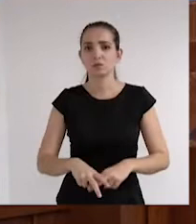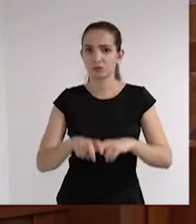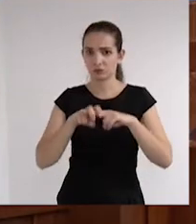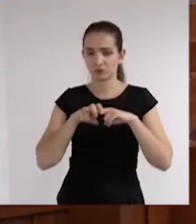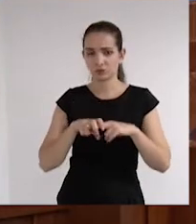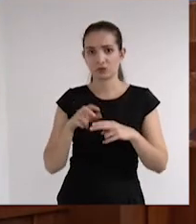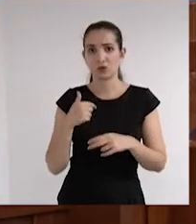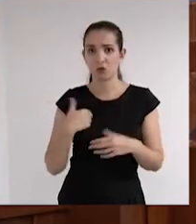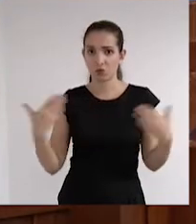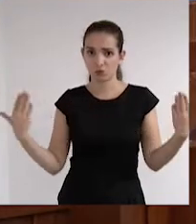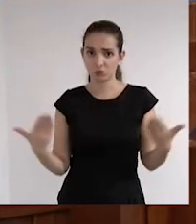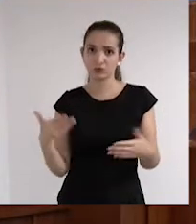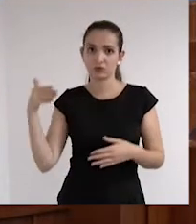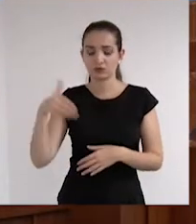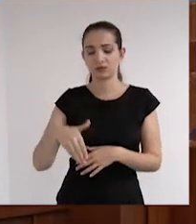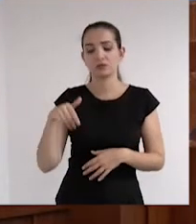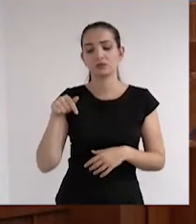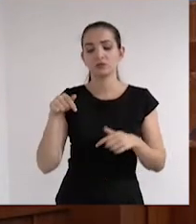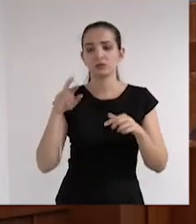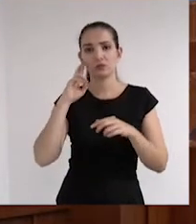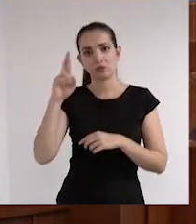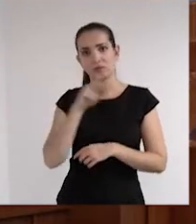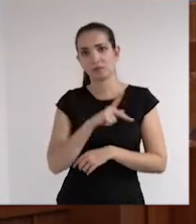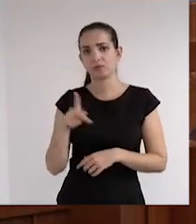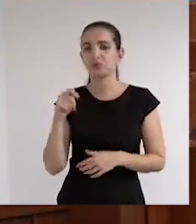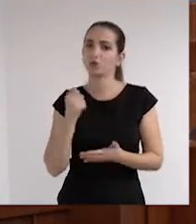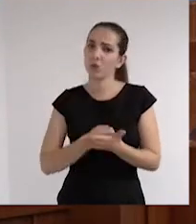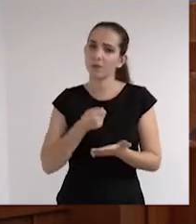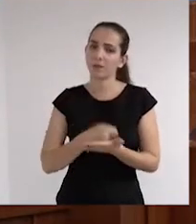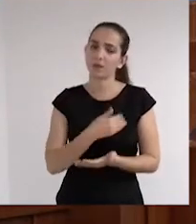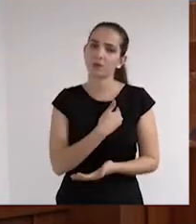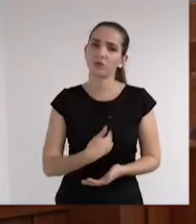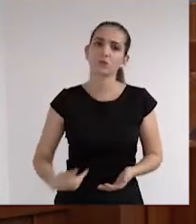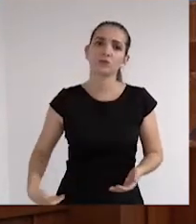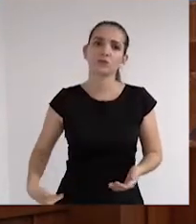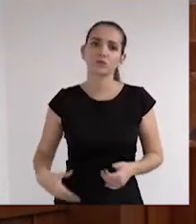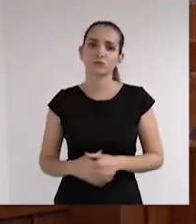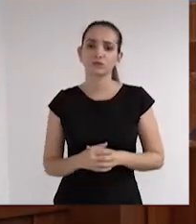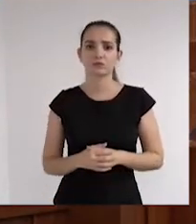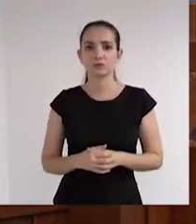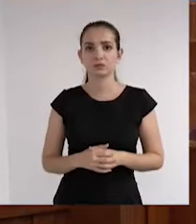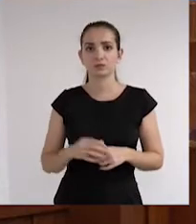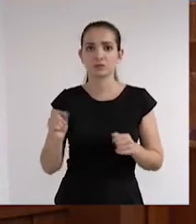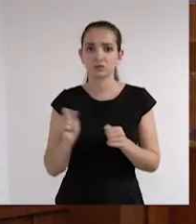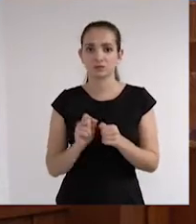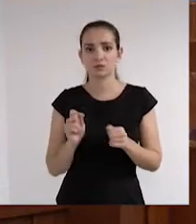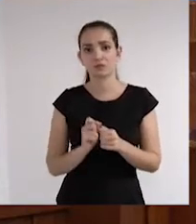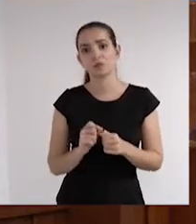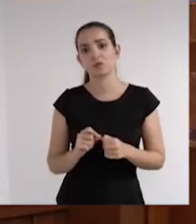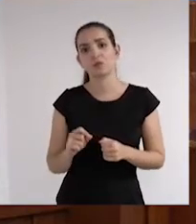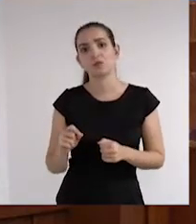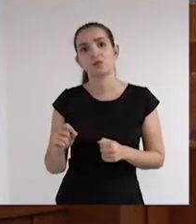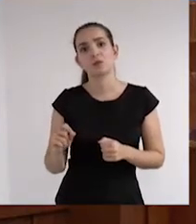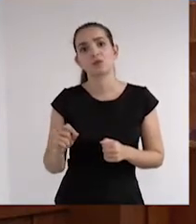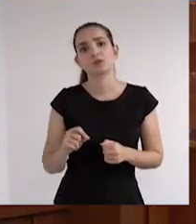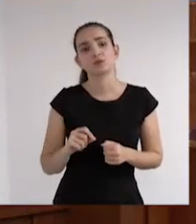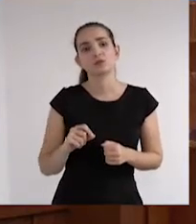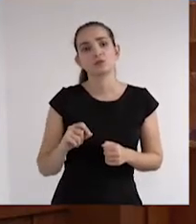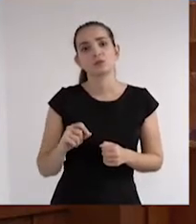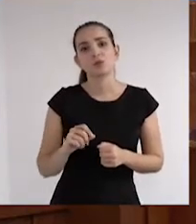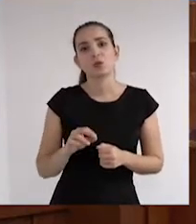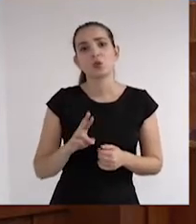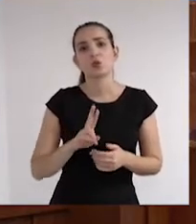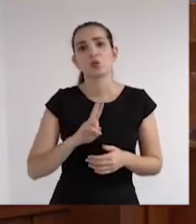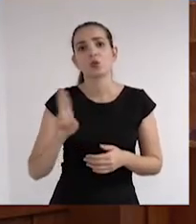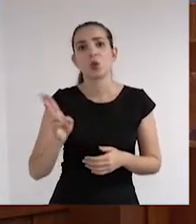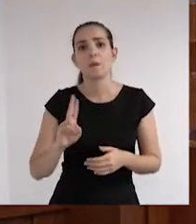Portanto, eu venho aqui, senhor presidente, para cobrar do governo que faça as nomeações que faltam